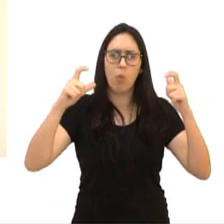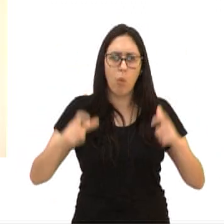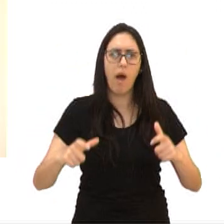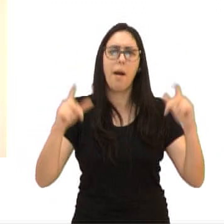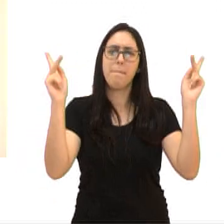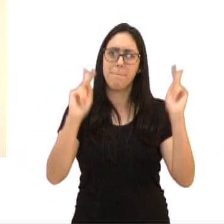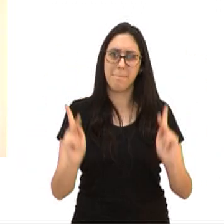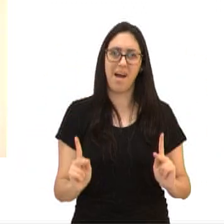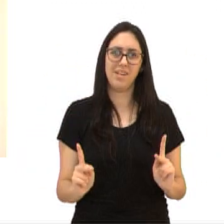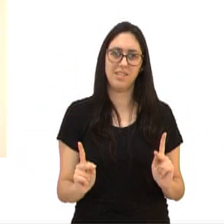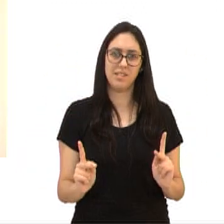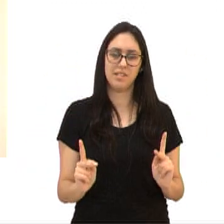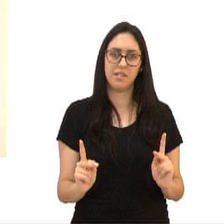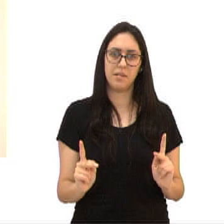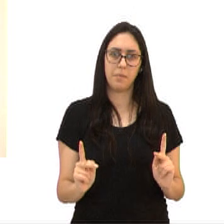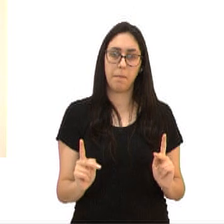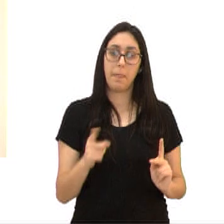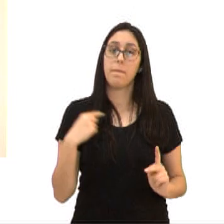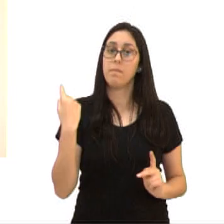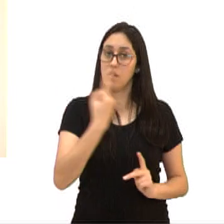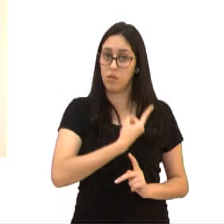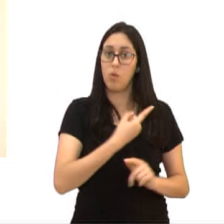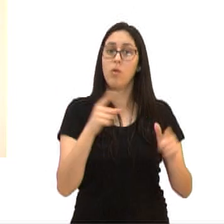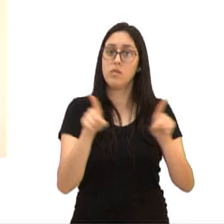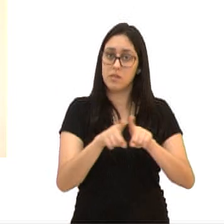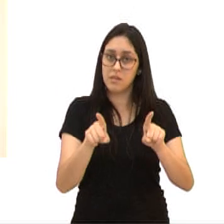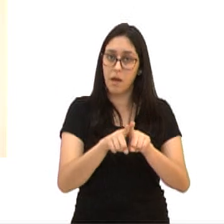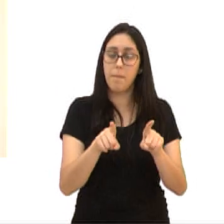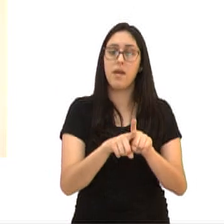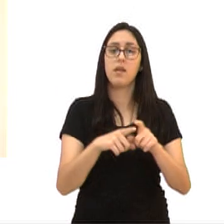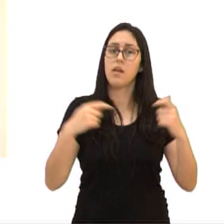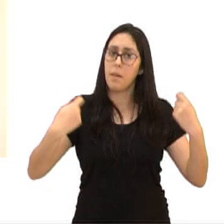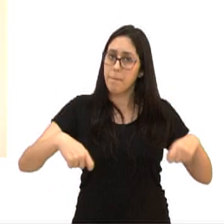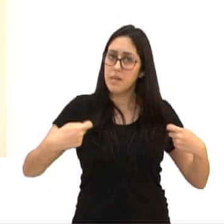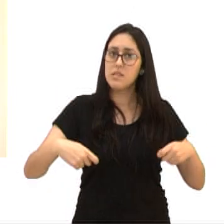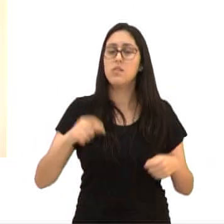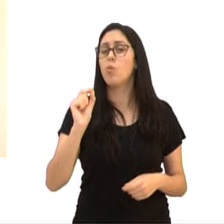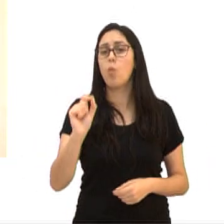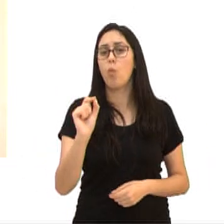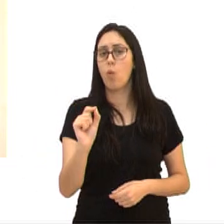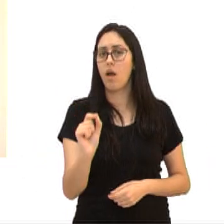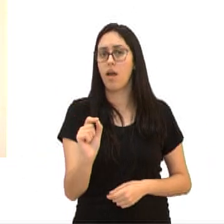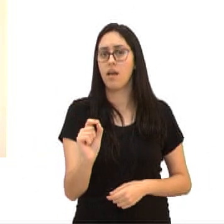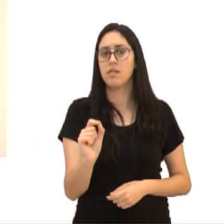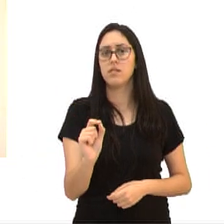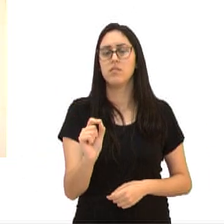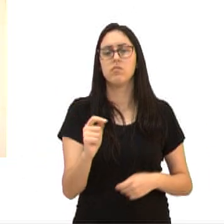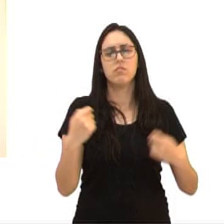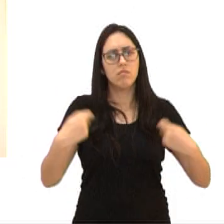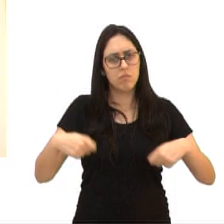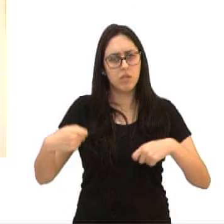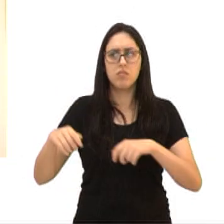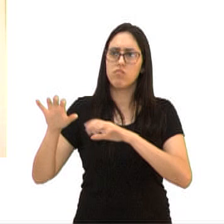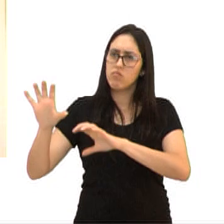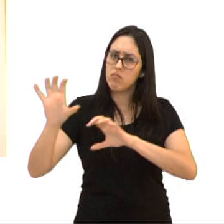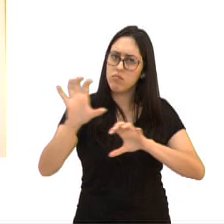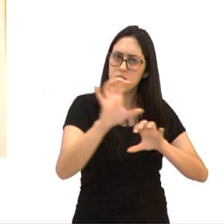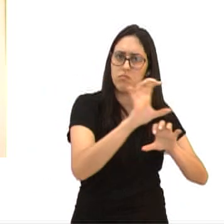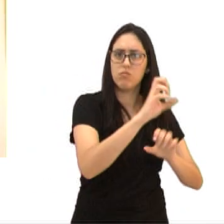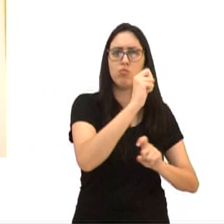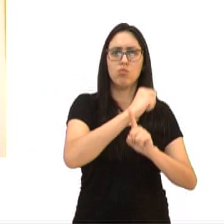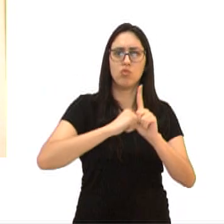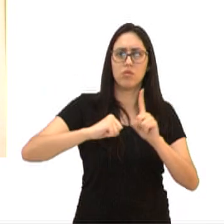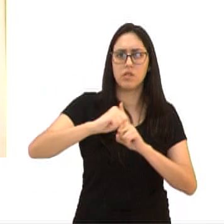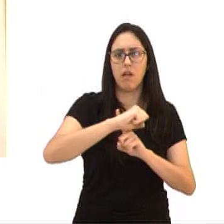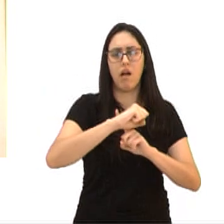Que também, onde nós moramos, possamos fazer uma boa influência na sociedade